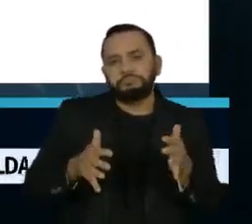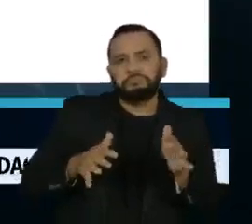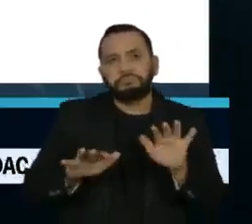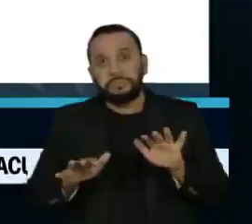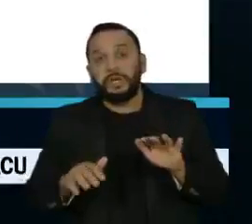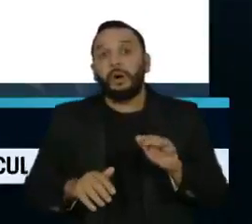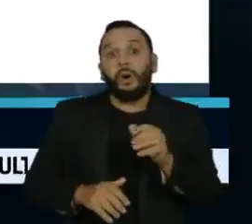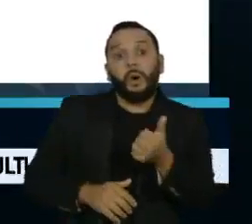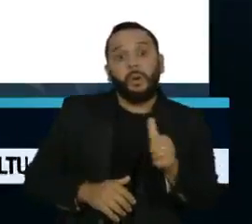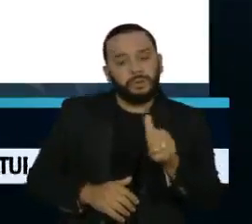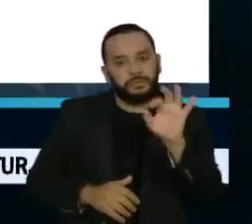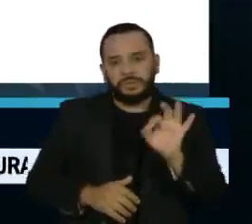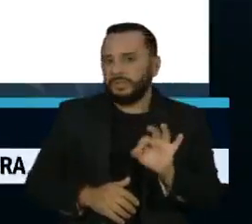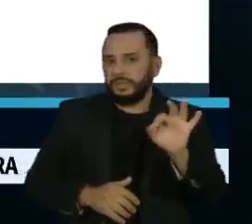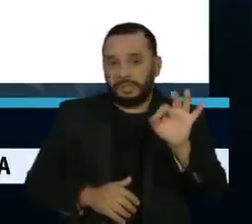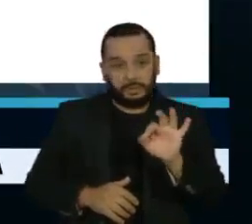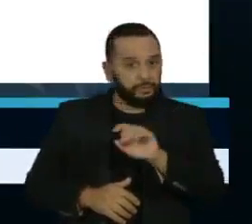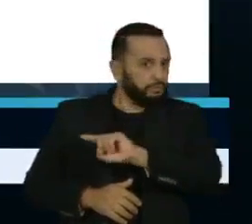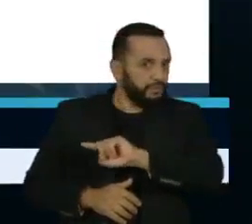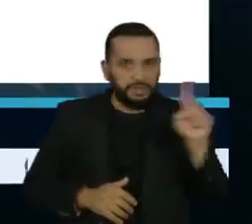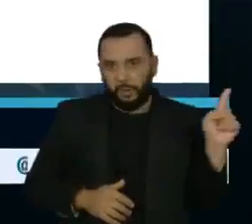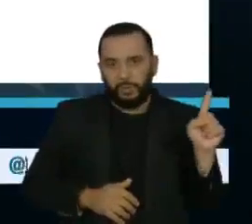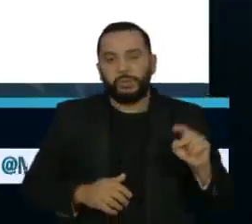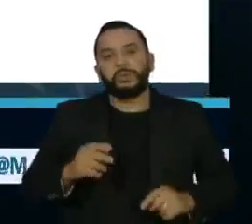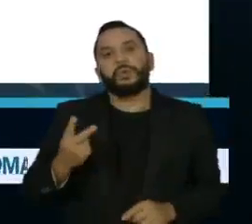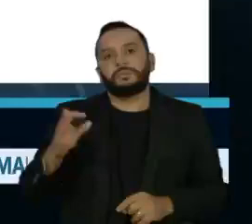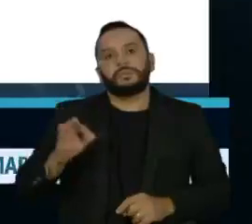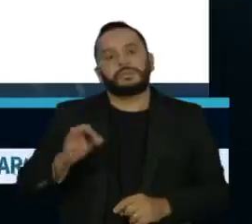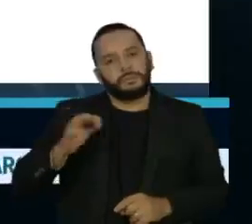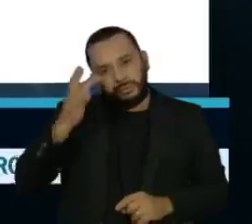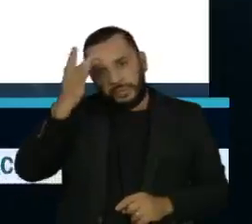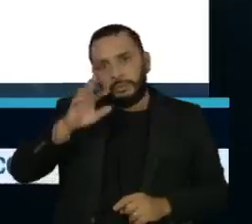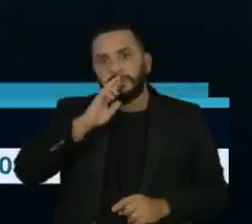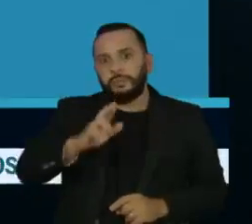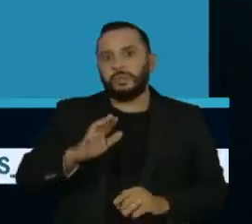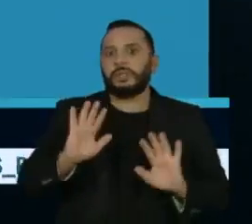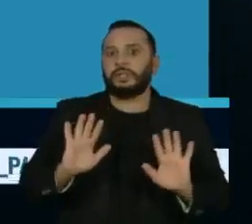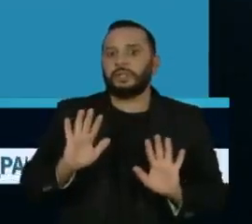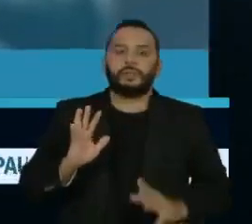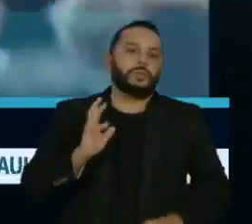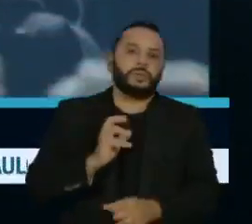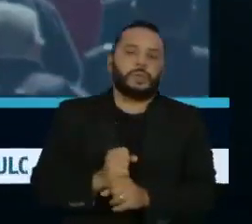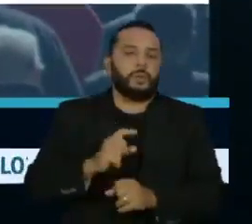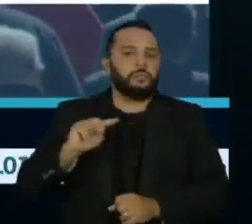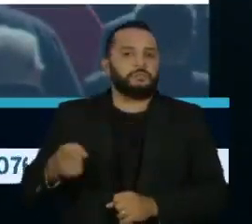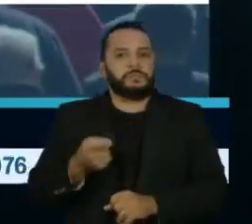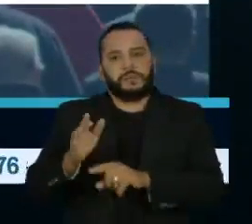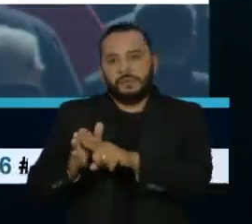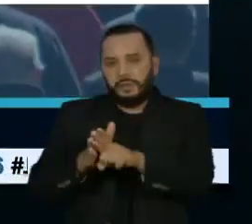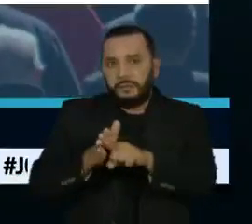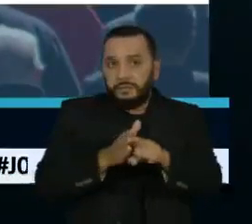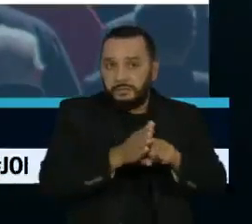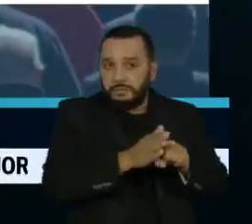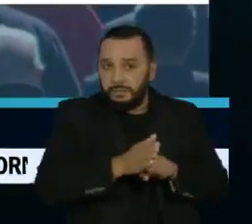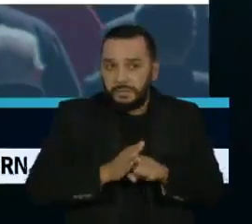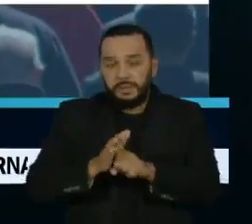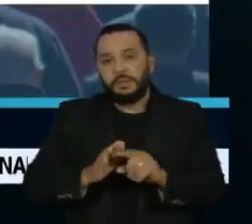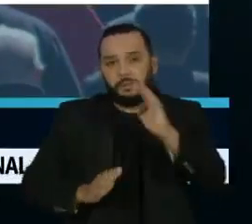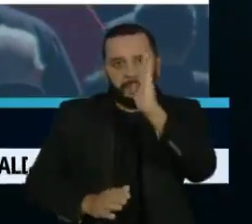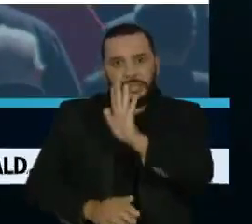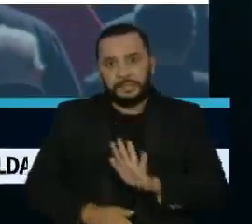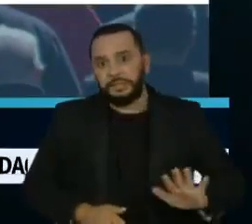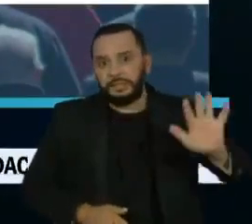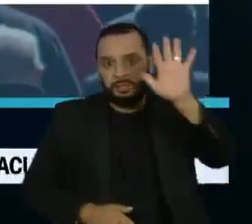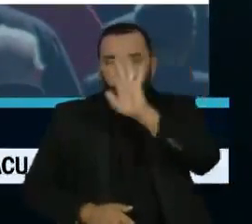onze por cento disseram que não vão e dois por cento não souberam ou não responderam foram feitas mil entrevistas com abrangência nacional